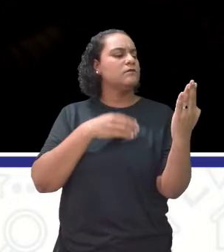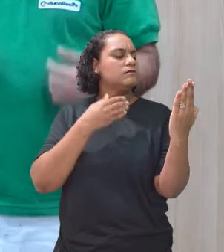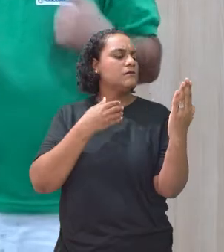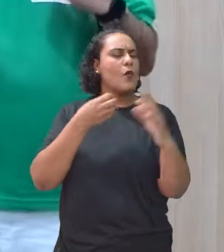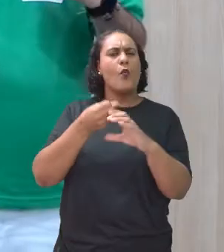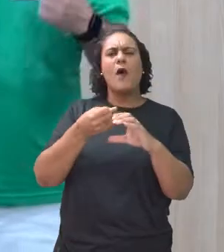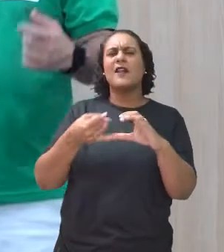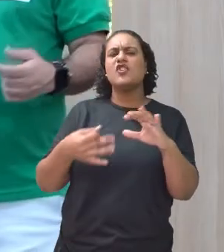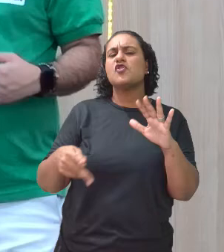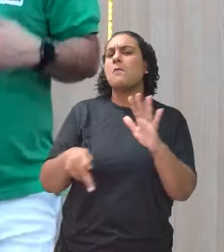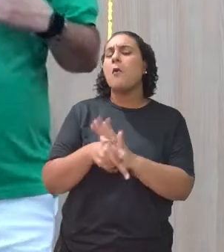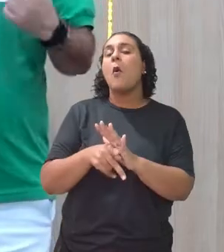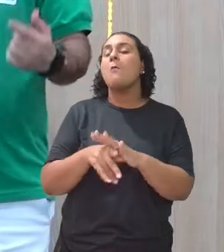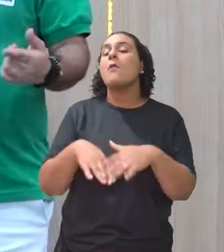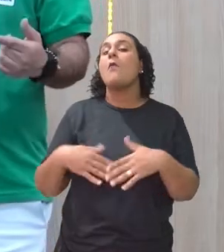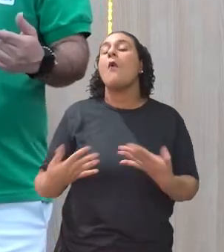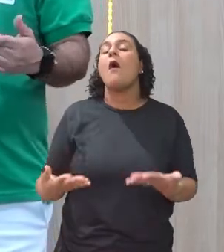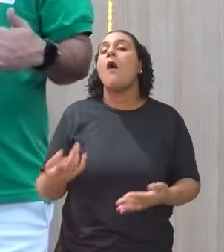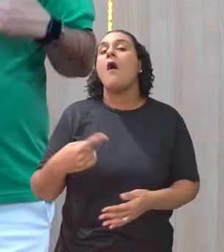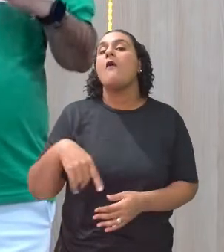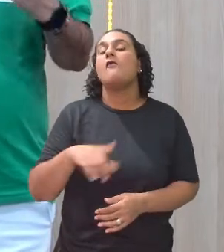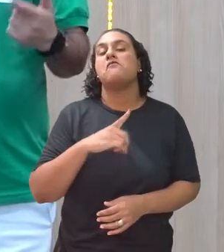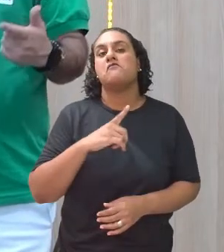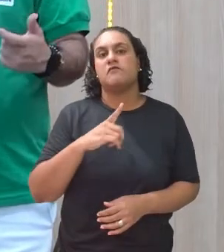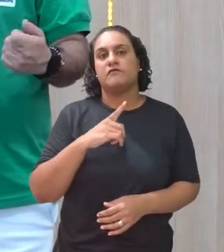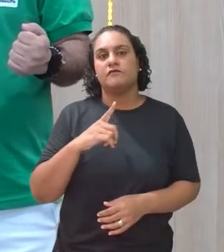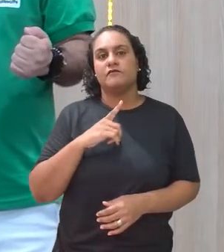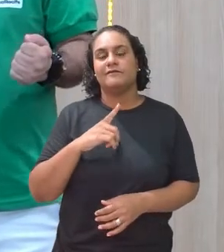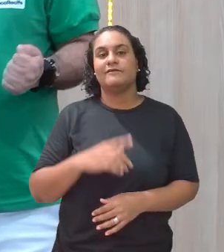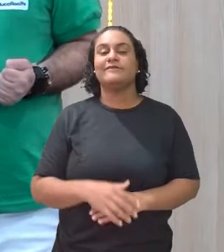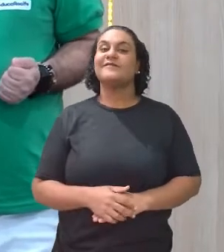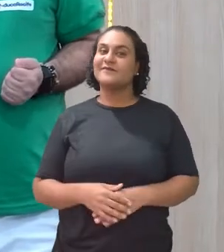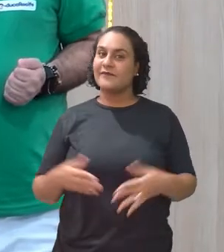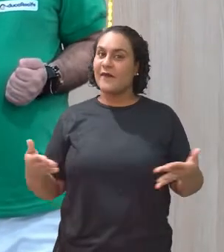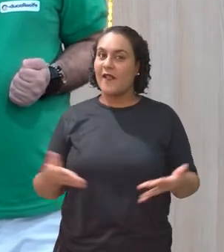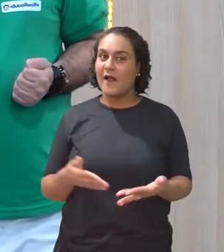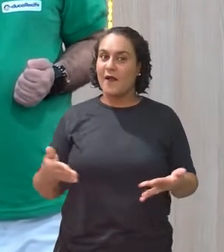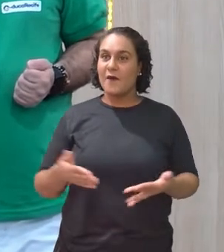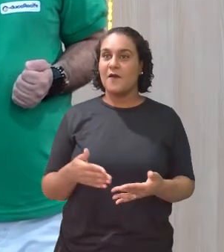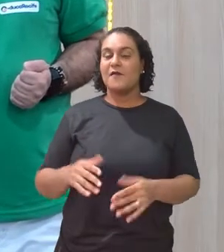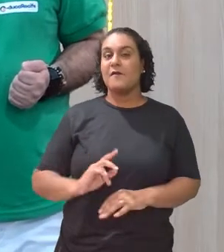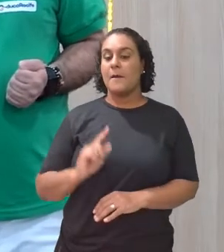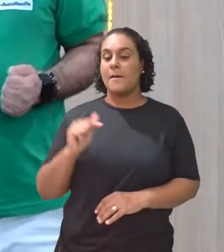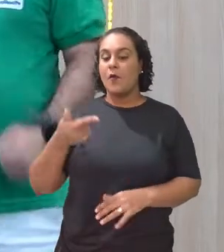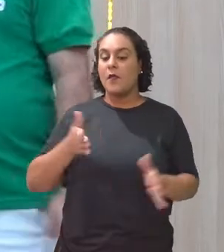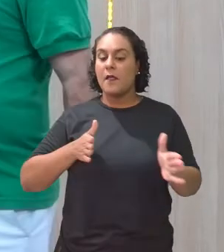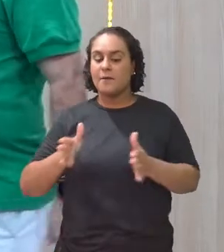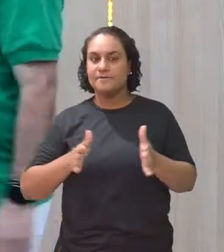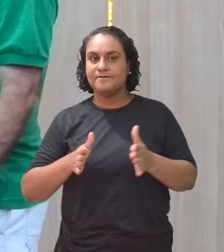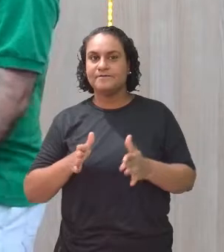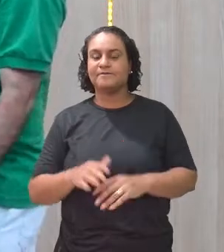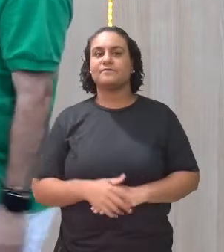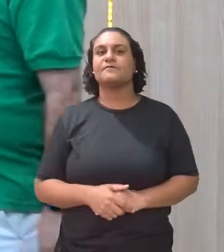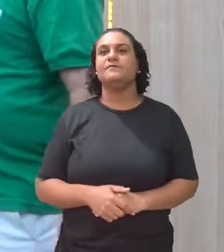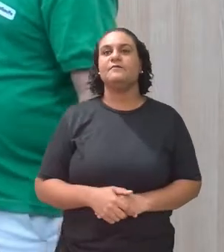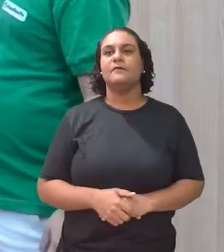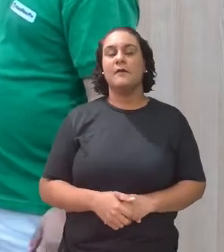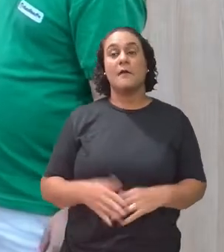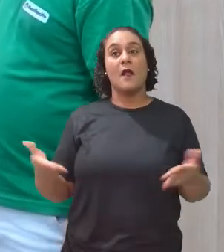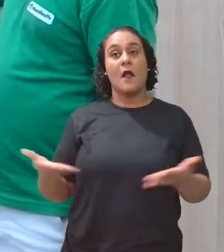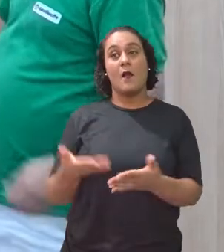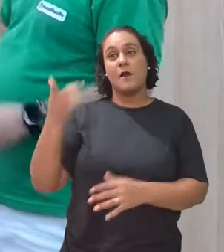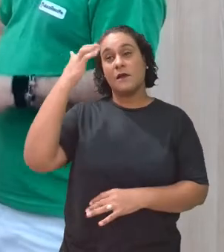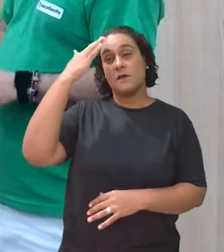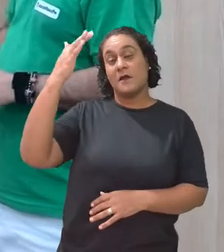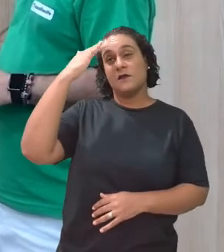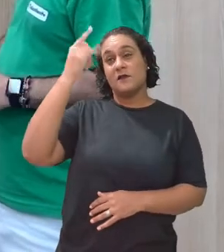características. Enquanto isso, a gente passa para outra etapa, né? Agora, você imagine